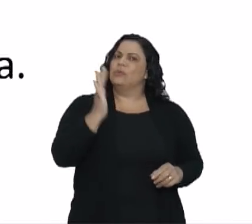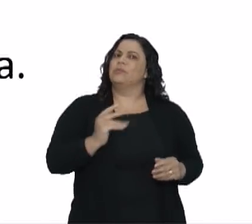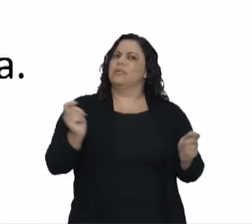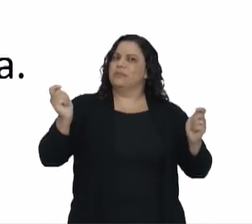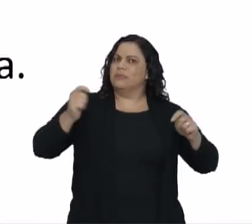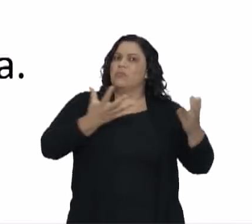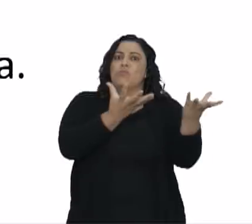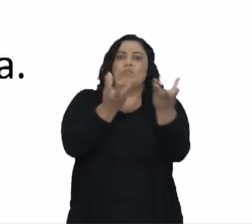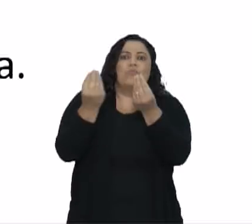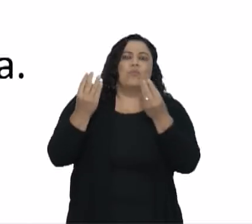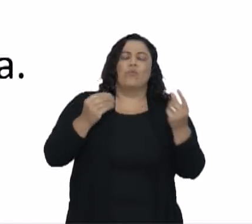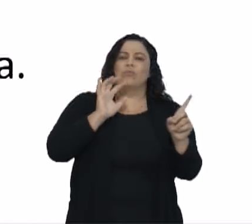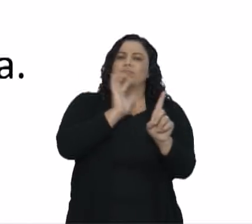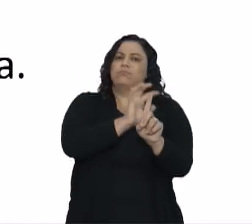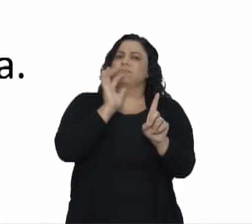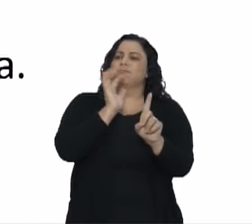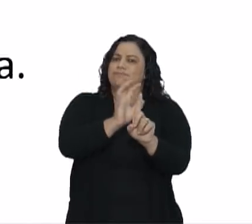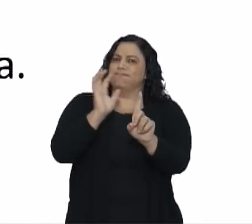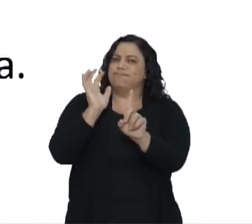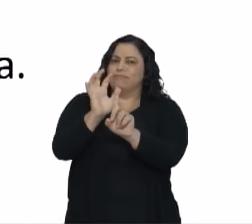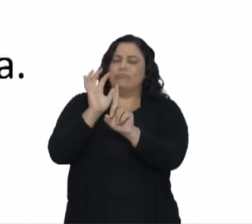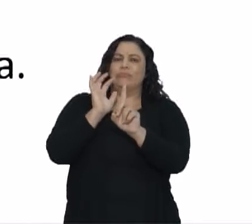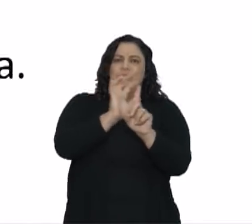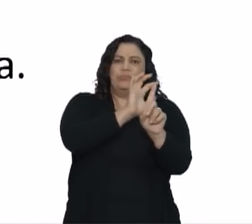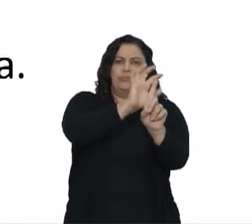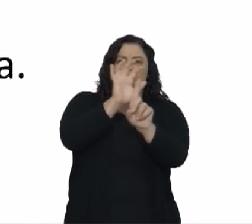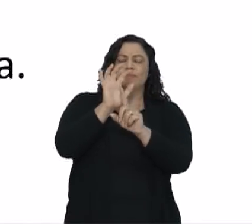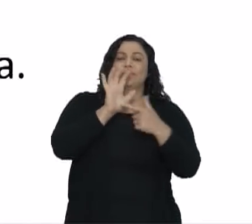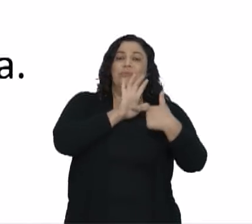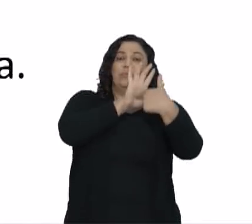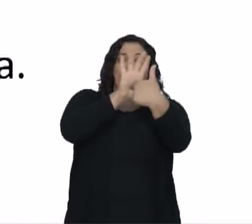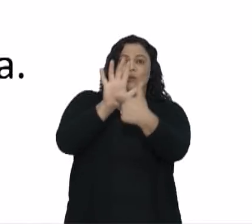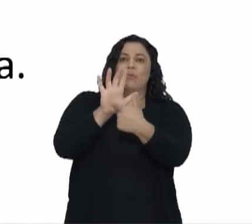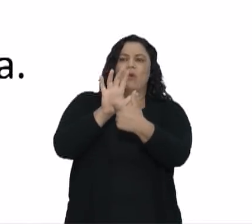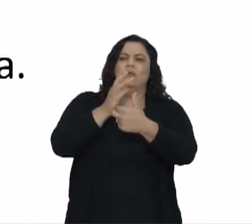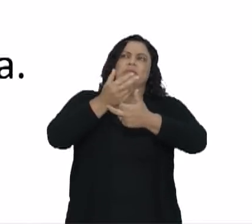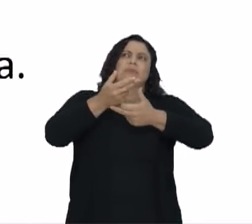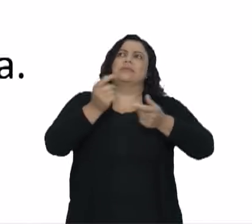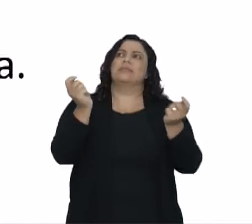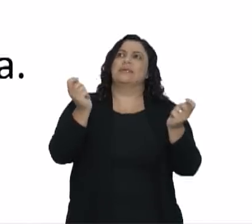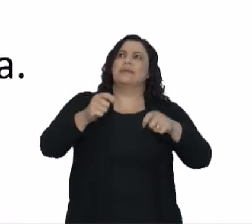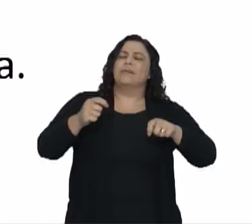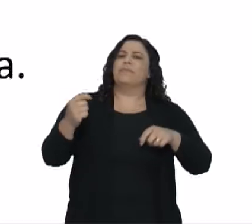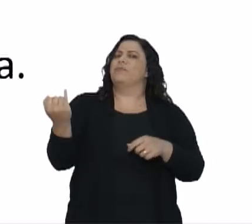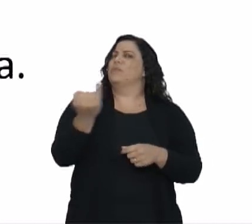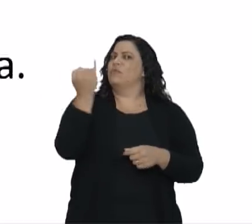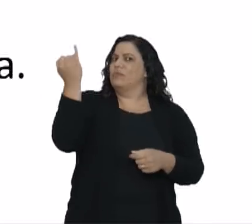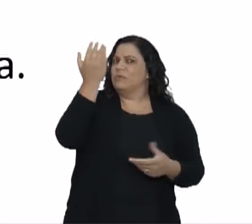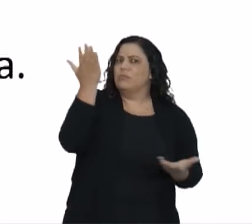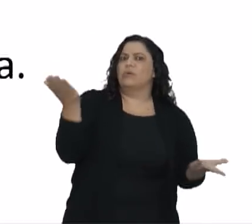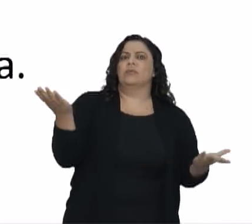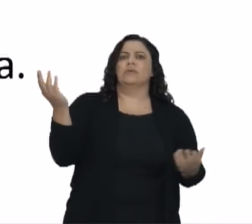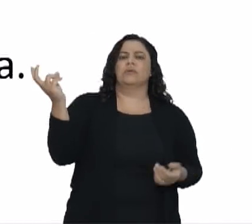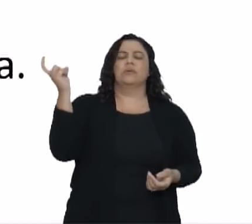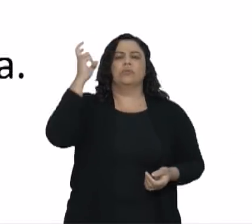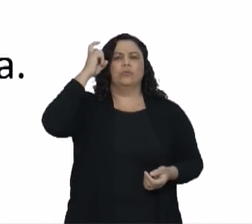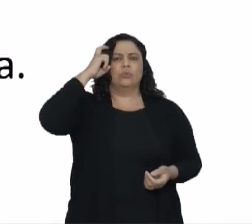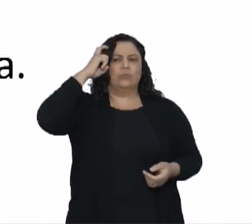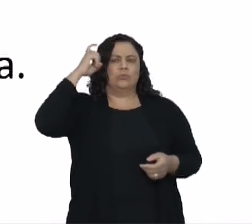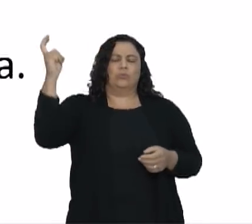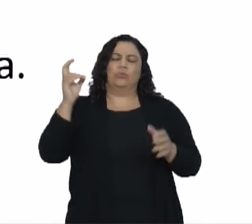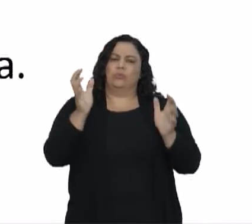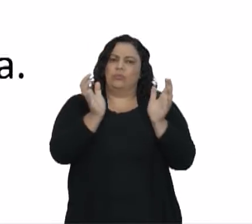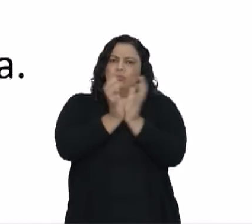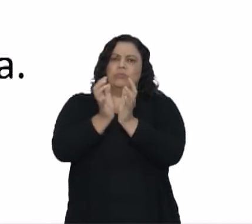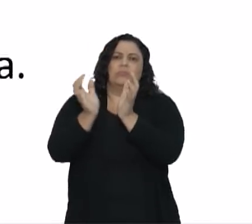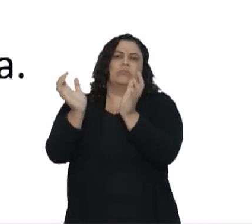essa influência, né, que nos mostram o quanto os povos africanos influenciaram no que hoje a gente considera